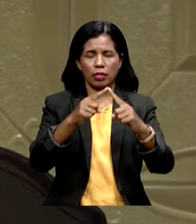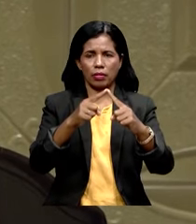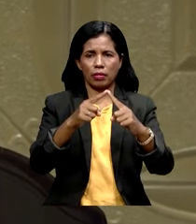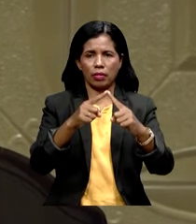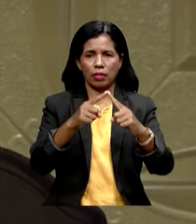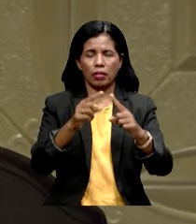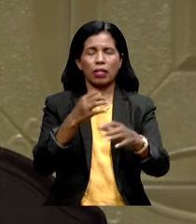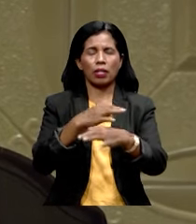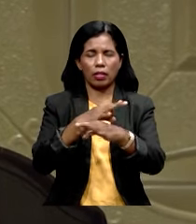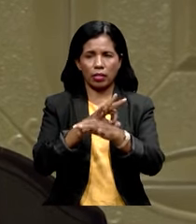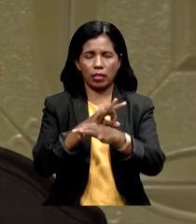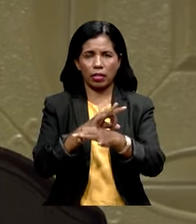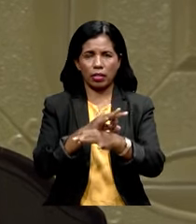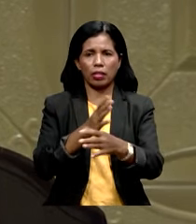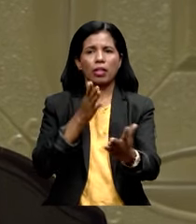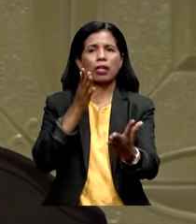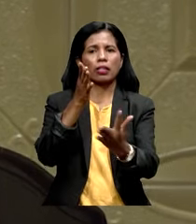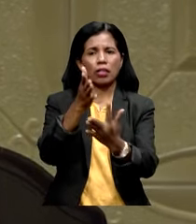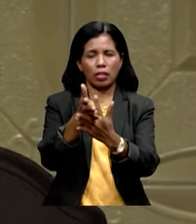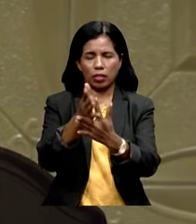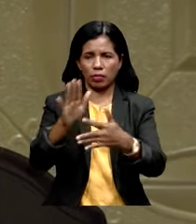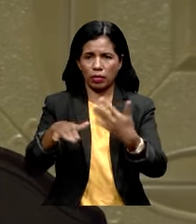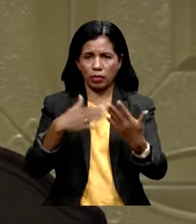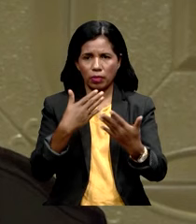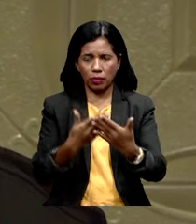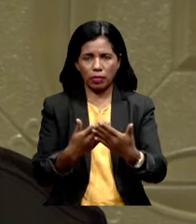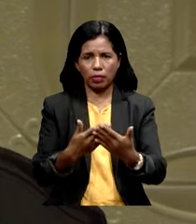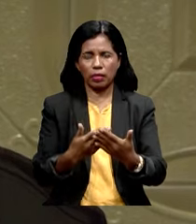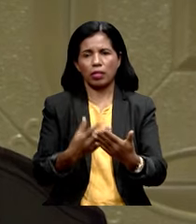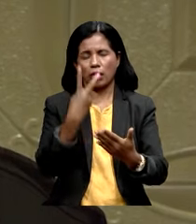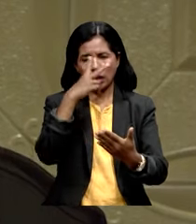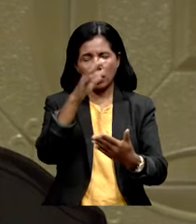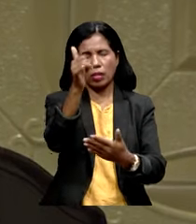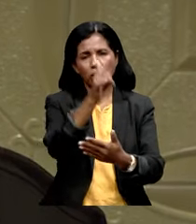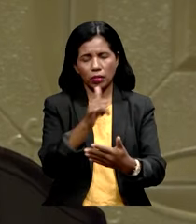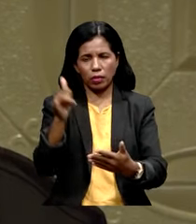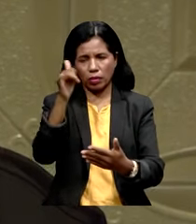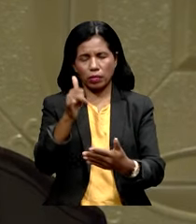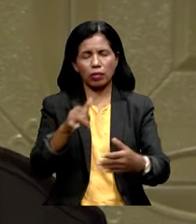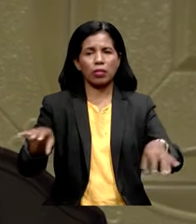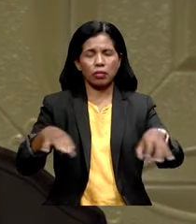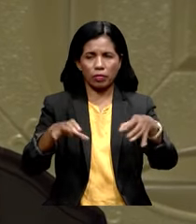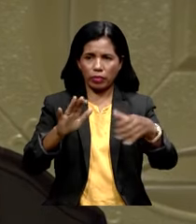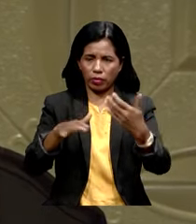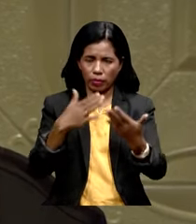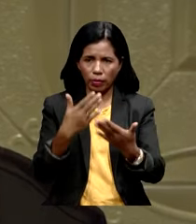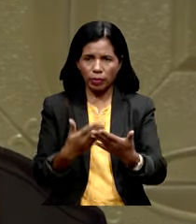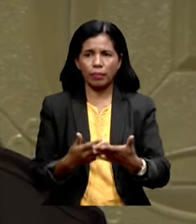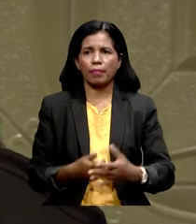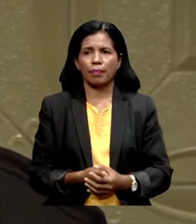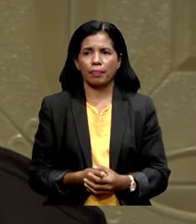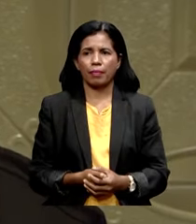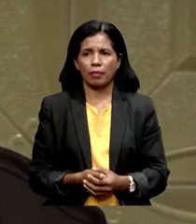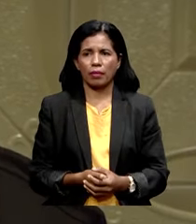para reduzirmos acessibilidade na cobertura, na qualidade de serviços